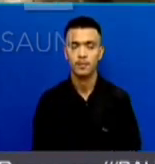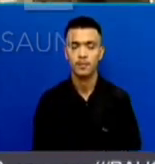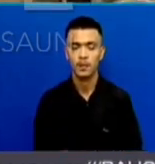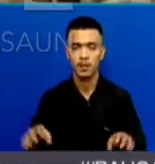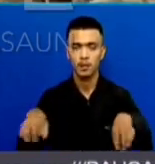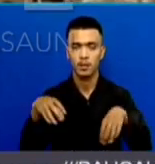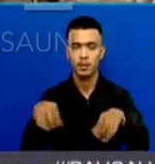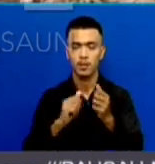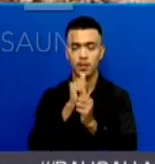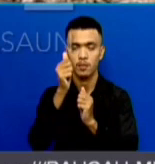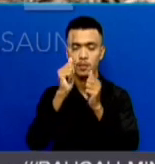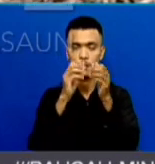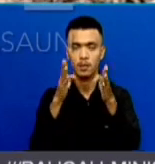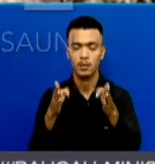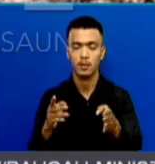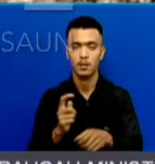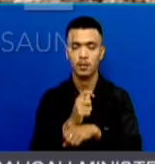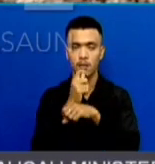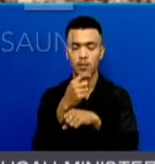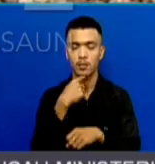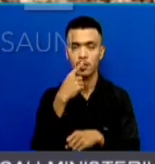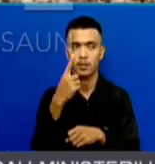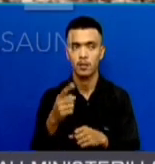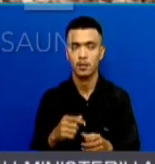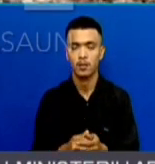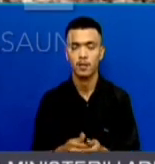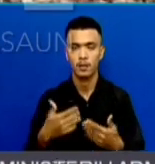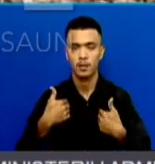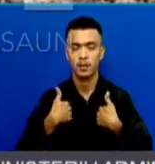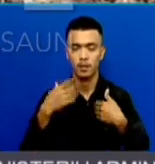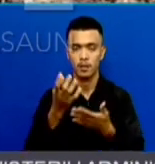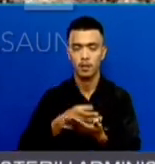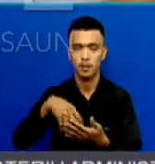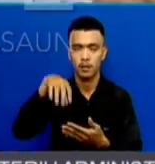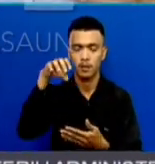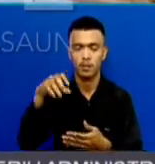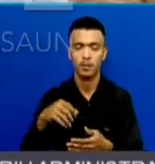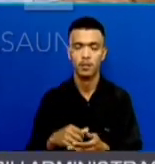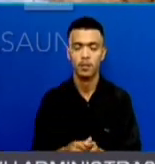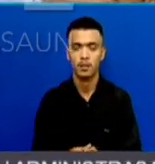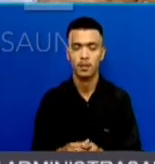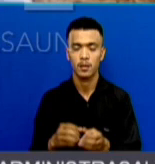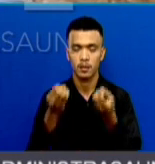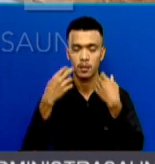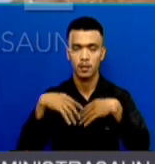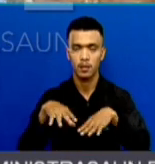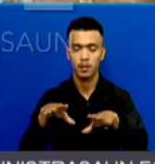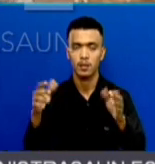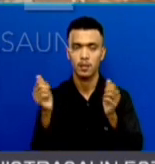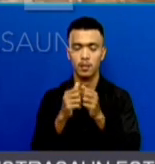Serviço técnico pesca Tauru zegreiro até a natureza passe a Tauru e rico sua espécie ou algo ruim ou valor